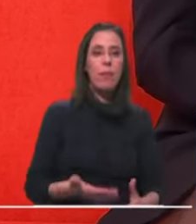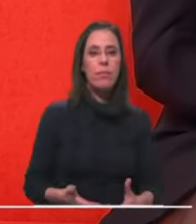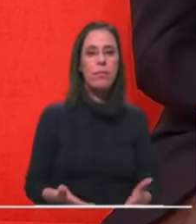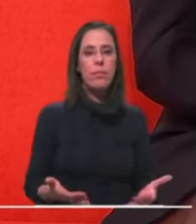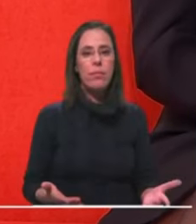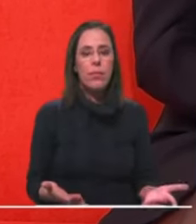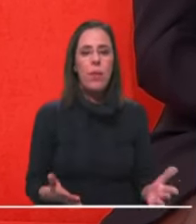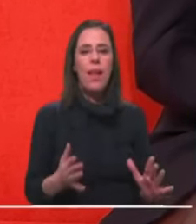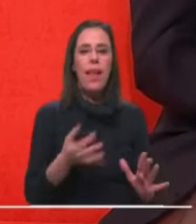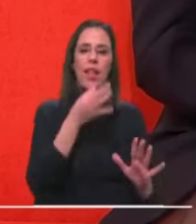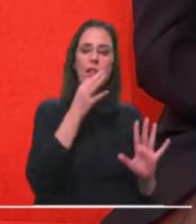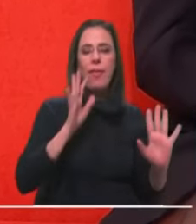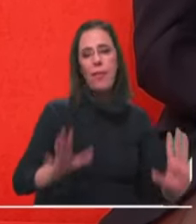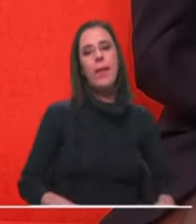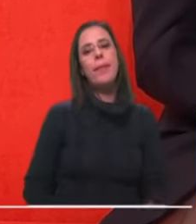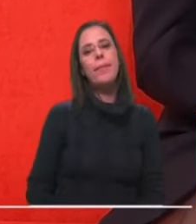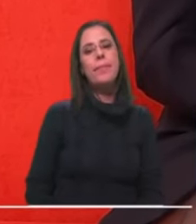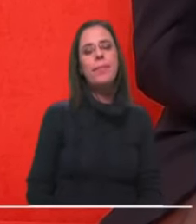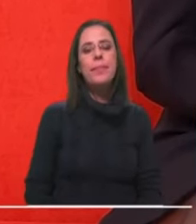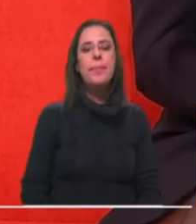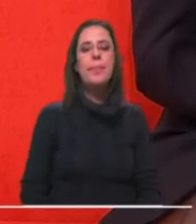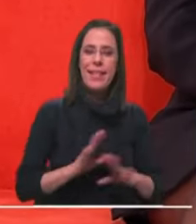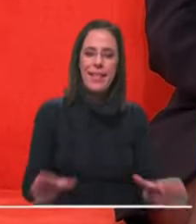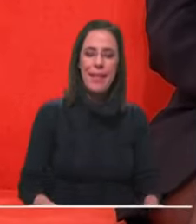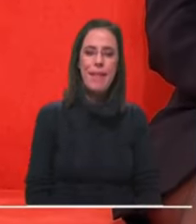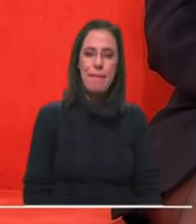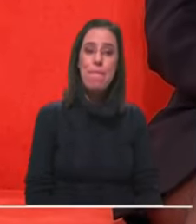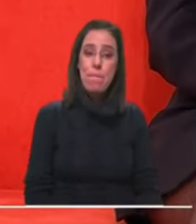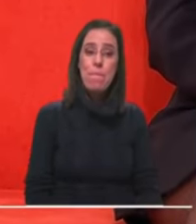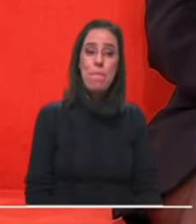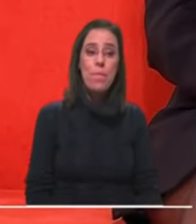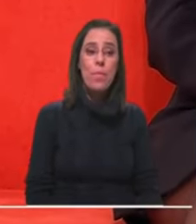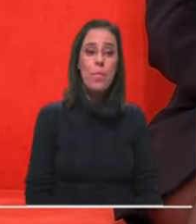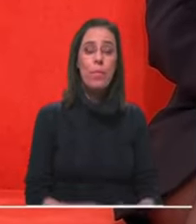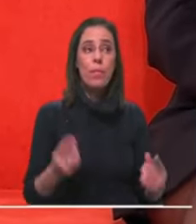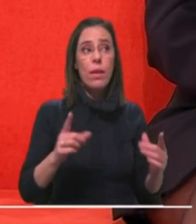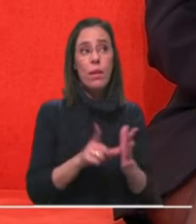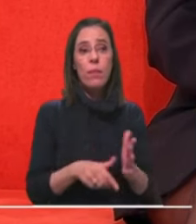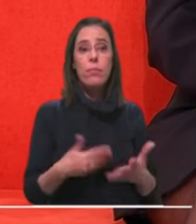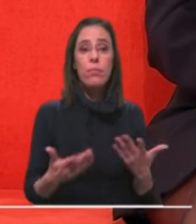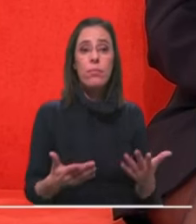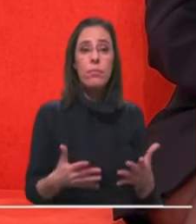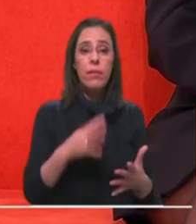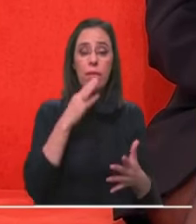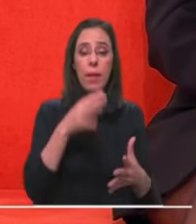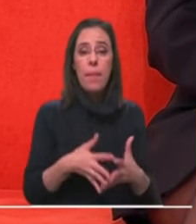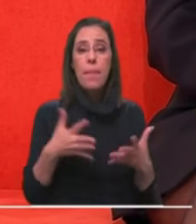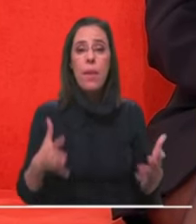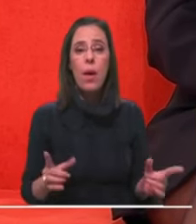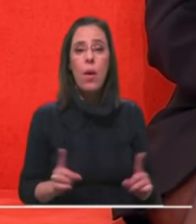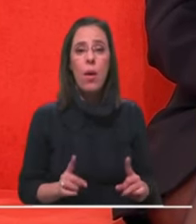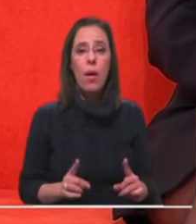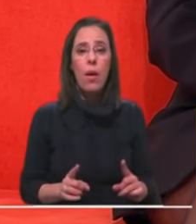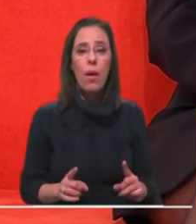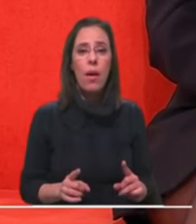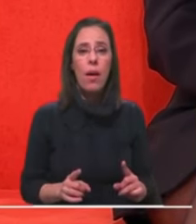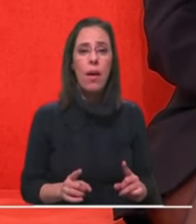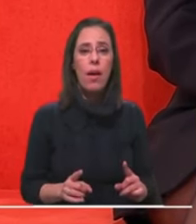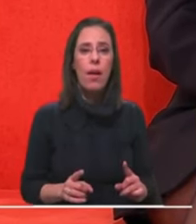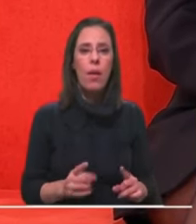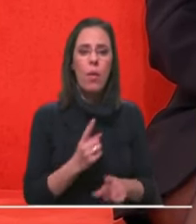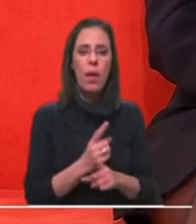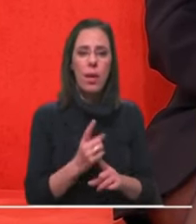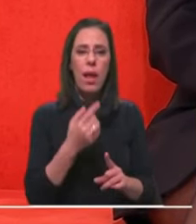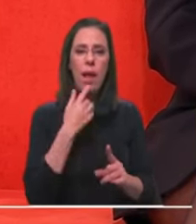Ah está falado tá tá palavrado e há projetos para ampliar a família ou não também